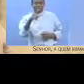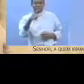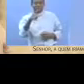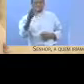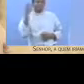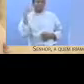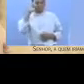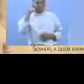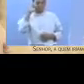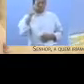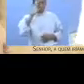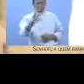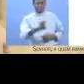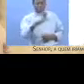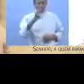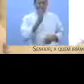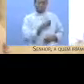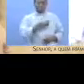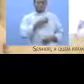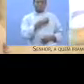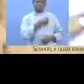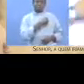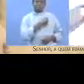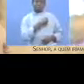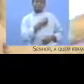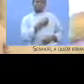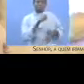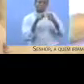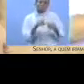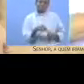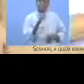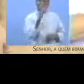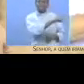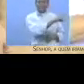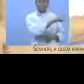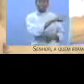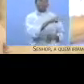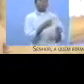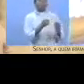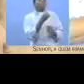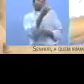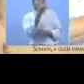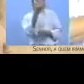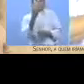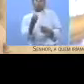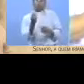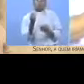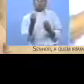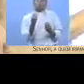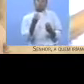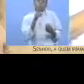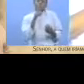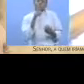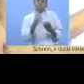Segunda pergunta, quanto de água eu teria colocado naquela talha? Meio litro? Um